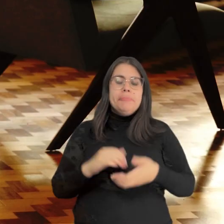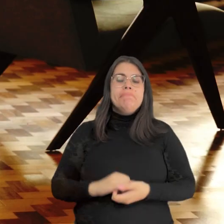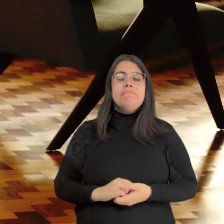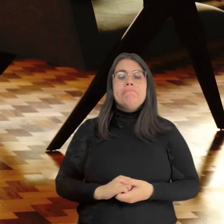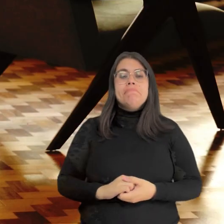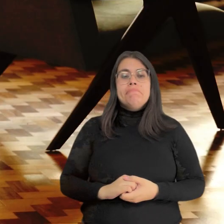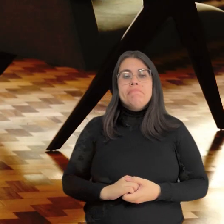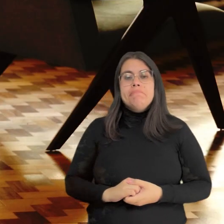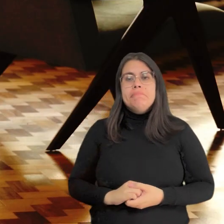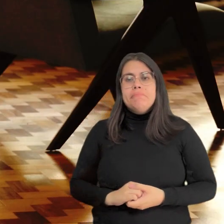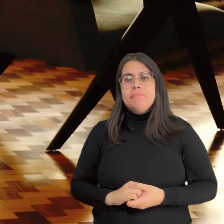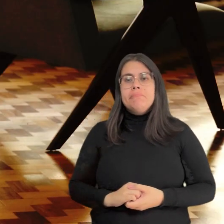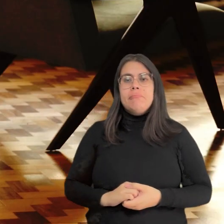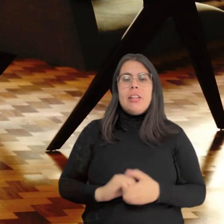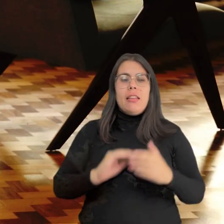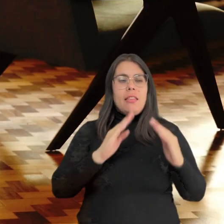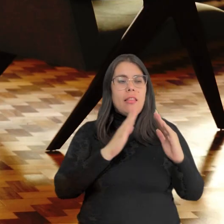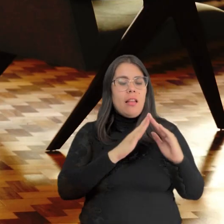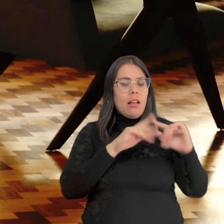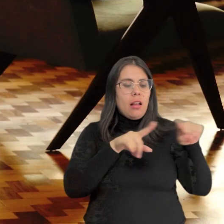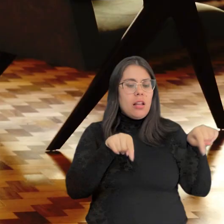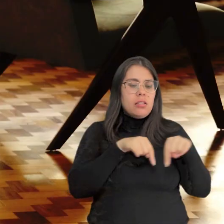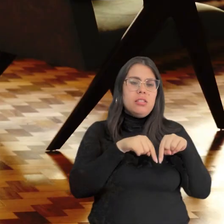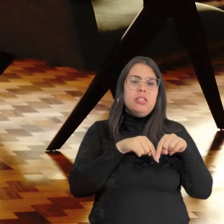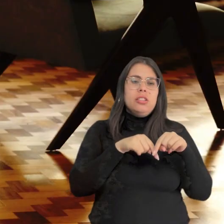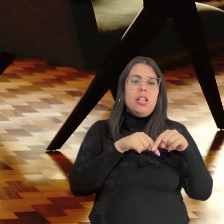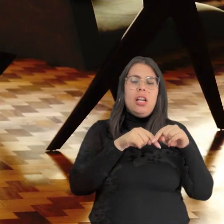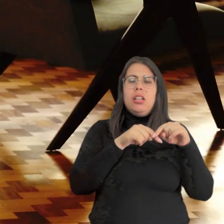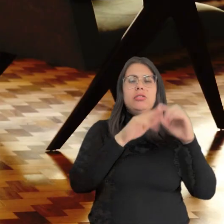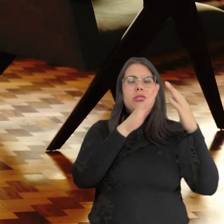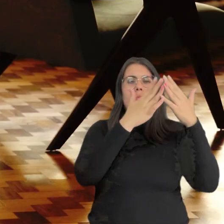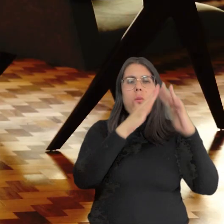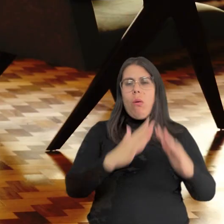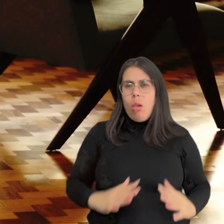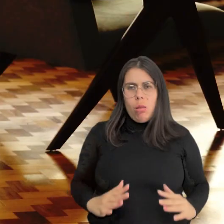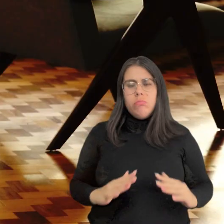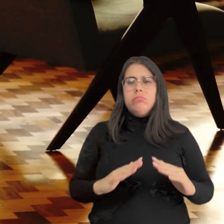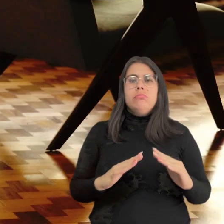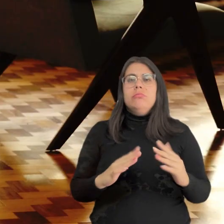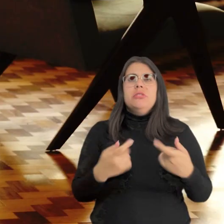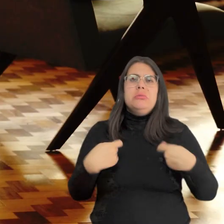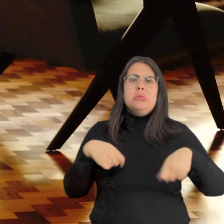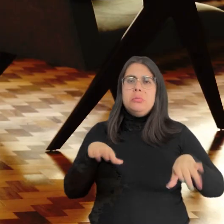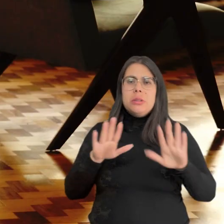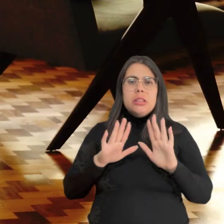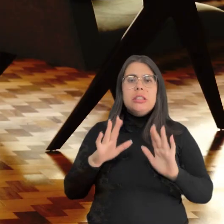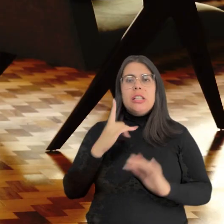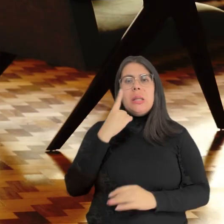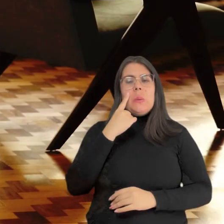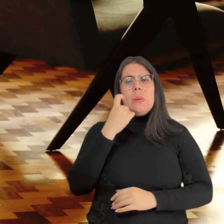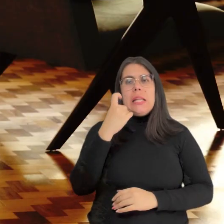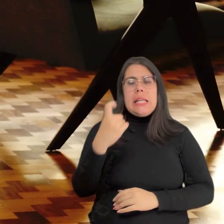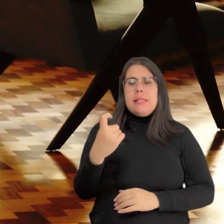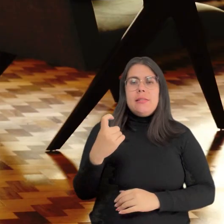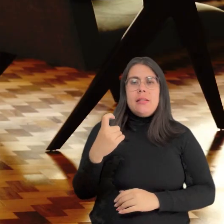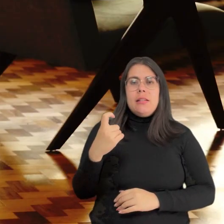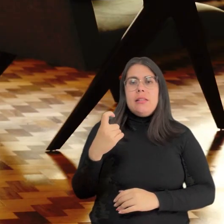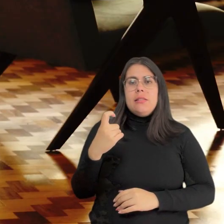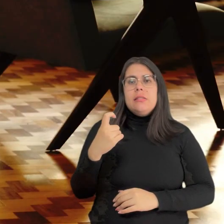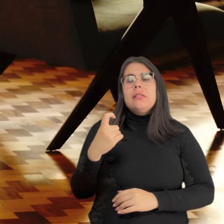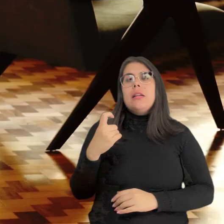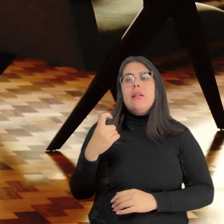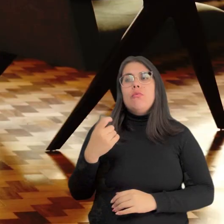demoliu, não deixou porque interessava para a galeria um outro espaço com altura